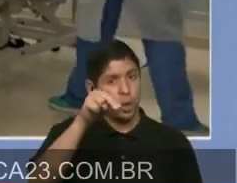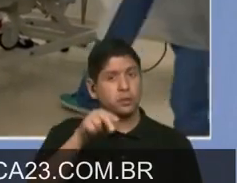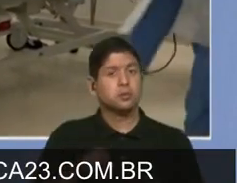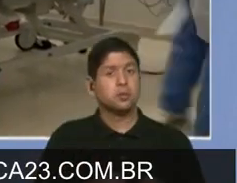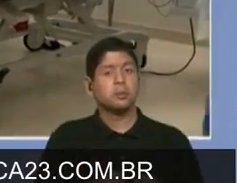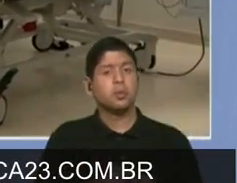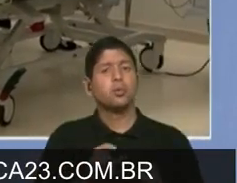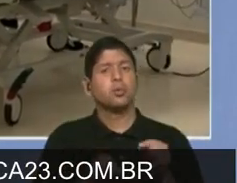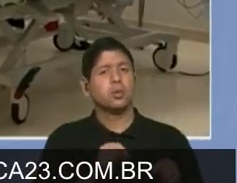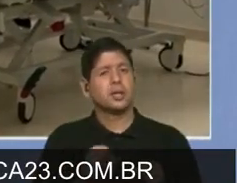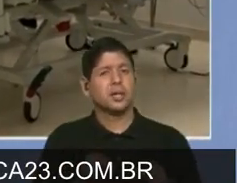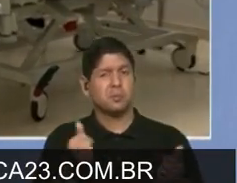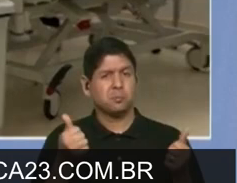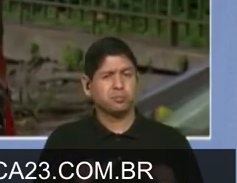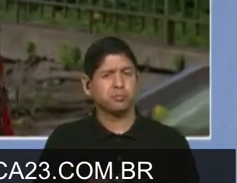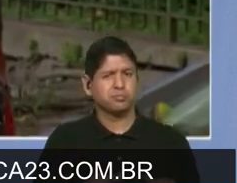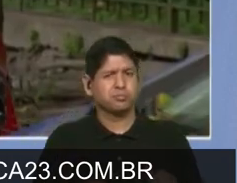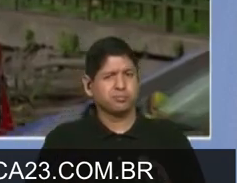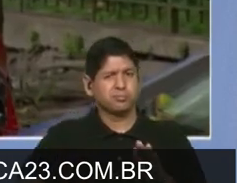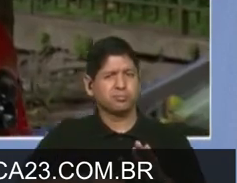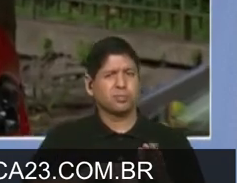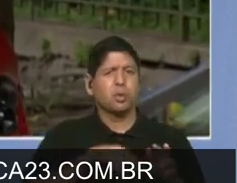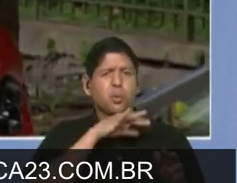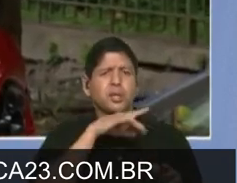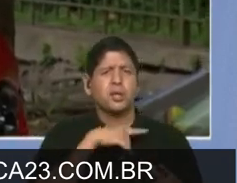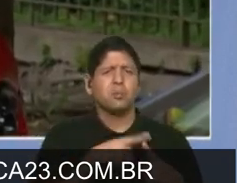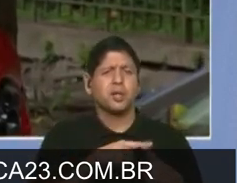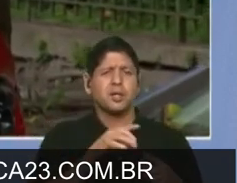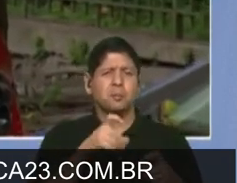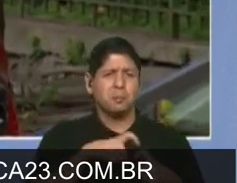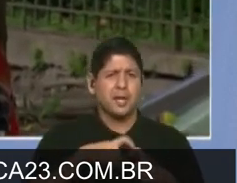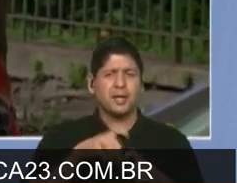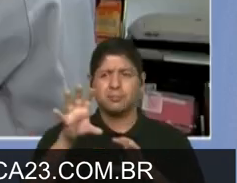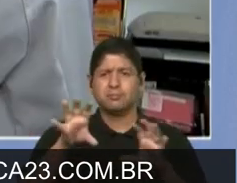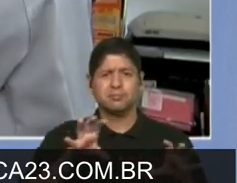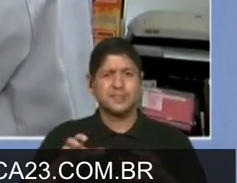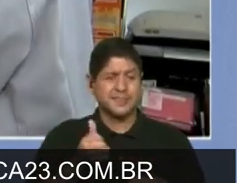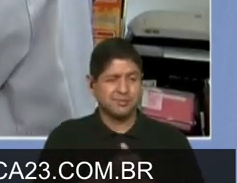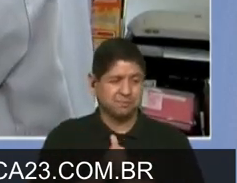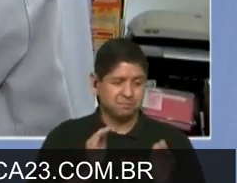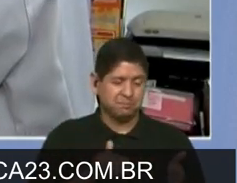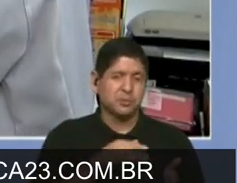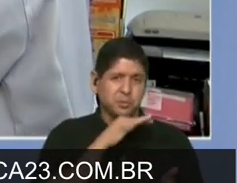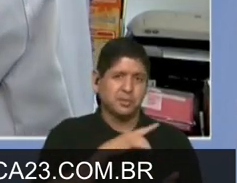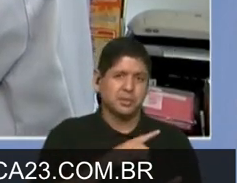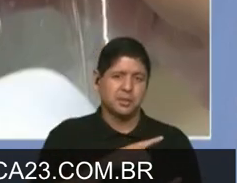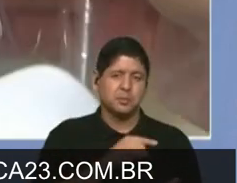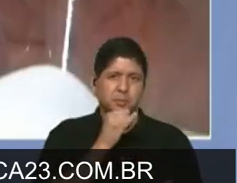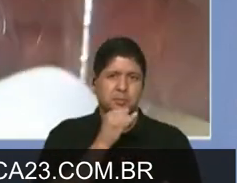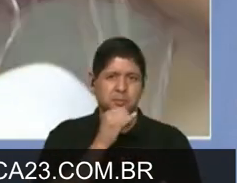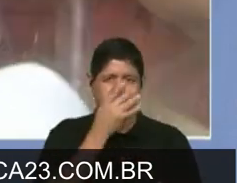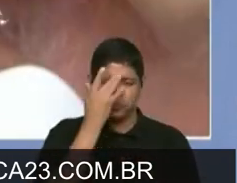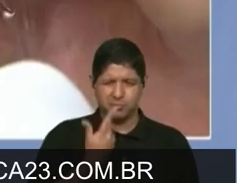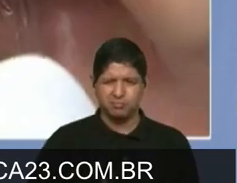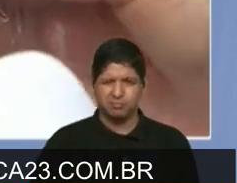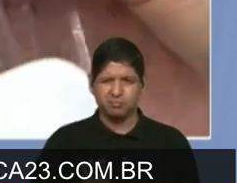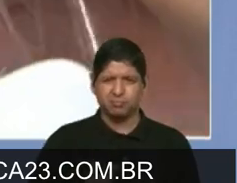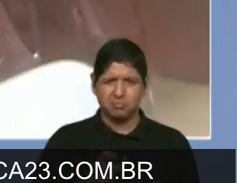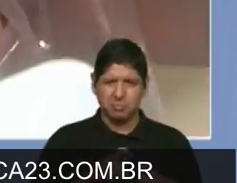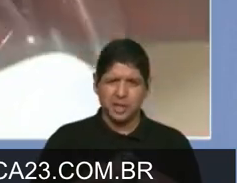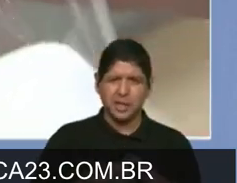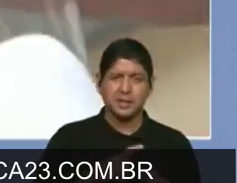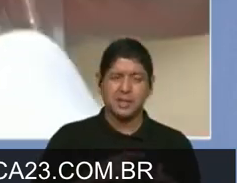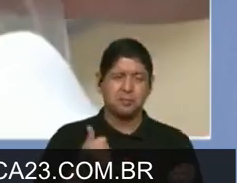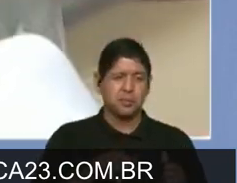inclusive, é o mais afetado pela má distribuição de médicos especialistas. Por exemplo, os cirurgiões estão